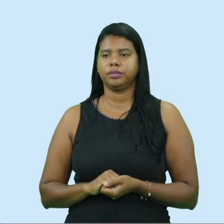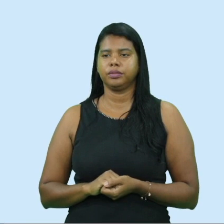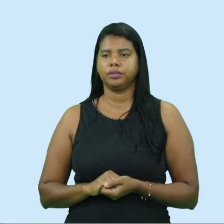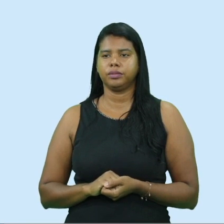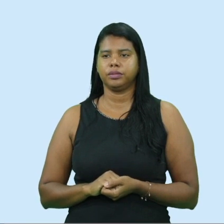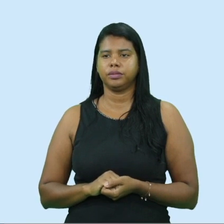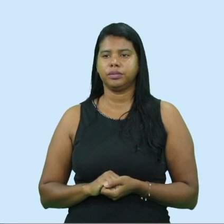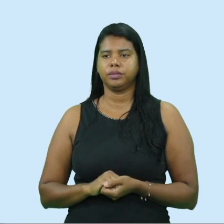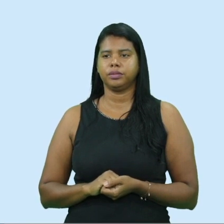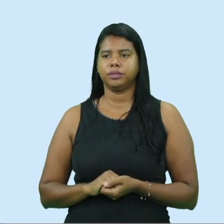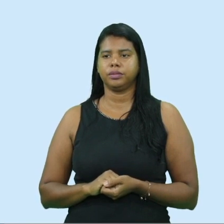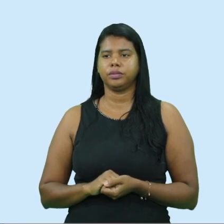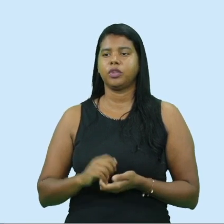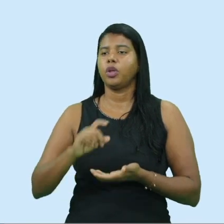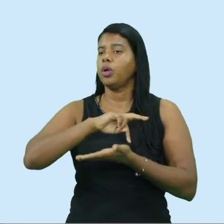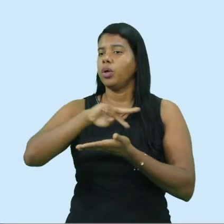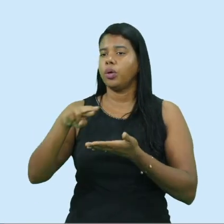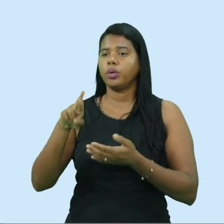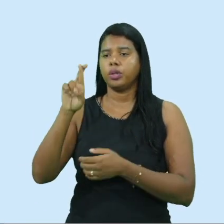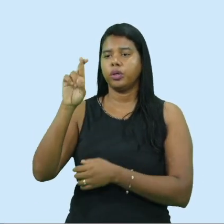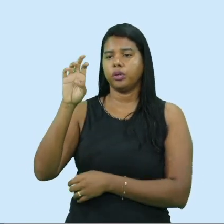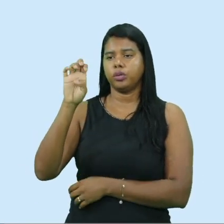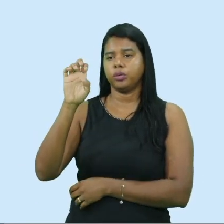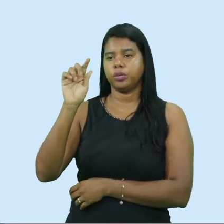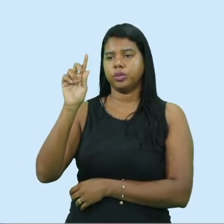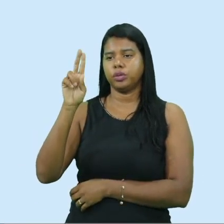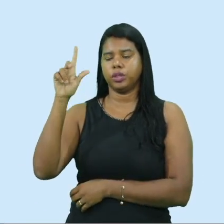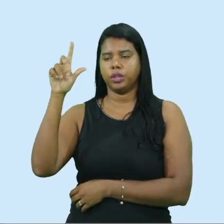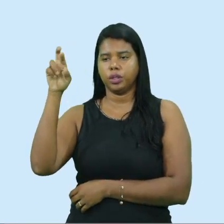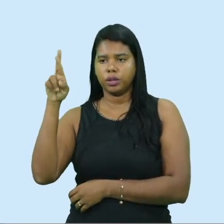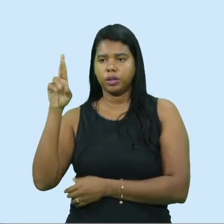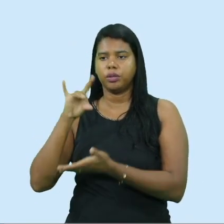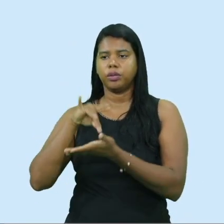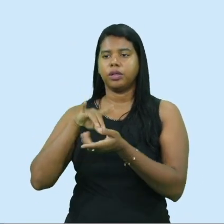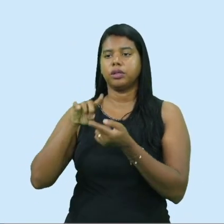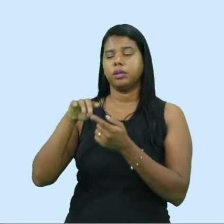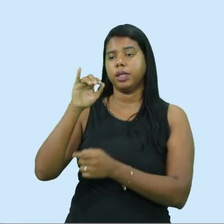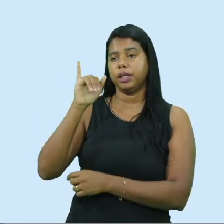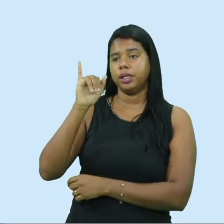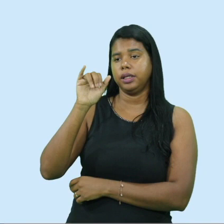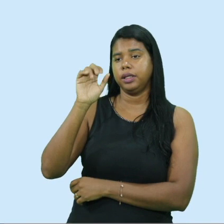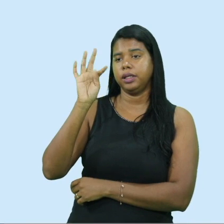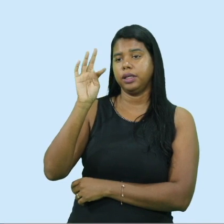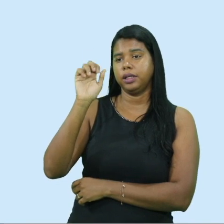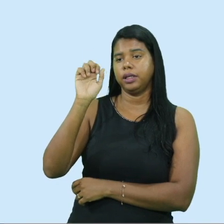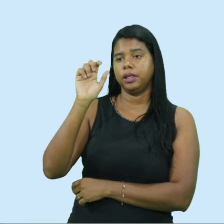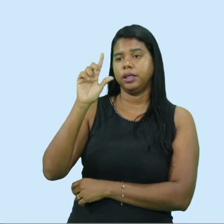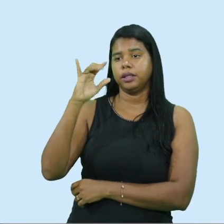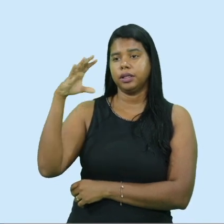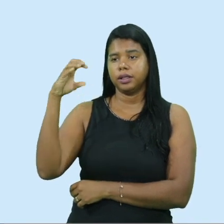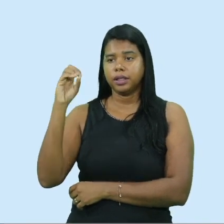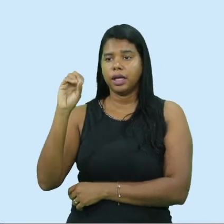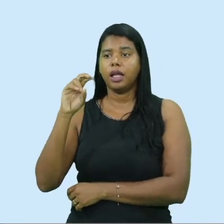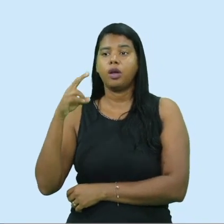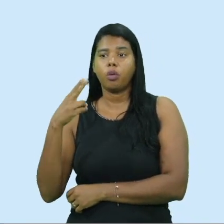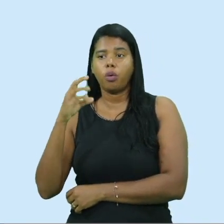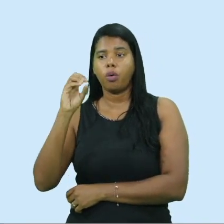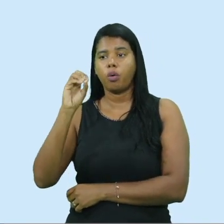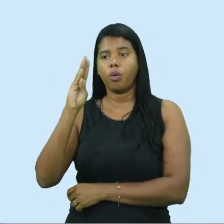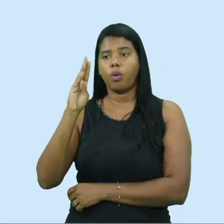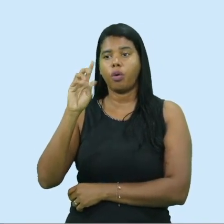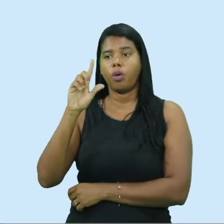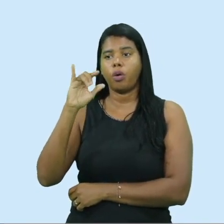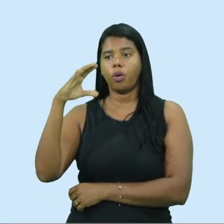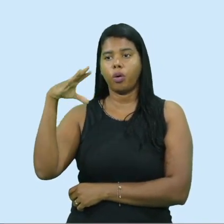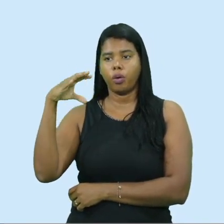romano, no caso de alguns tipos com serifas, ou itálico, oblíquo, no caso de alguns tipos sem serifas.